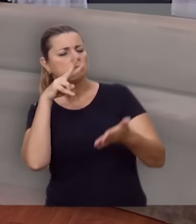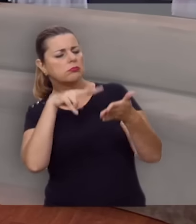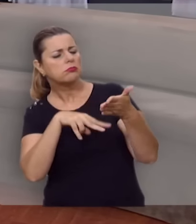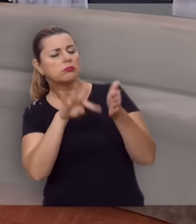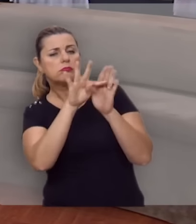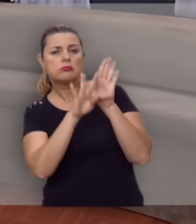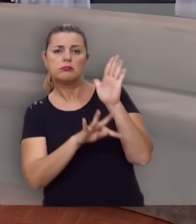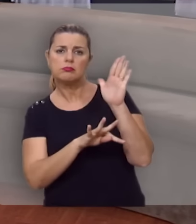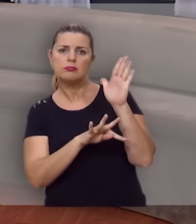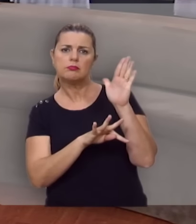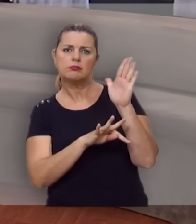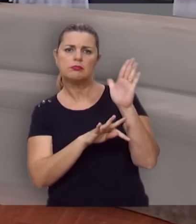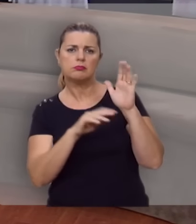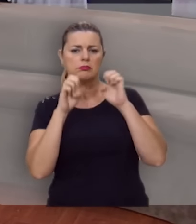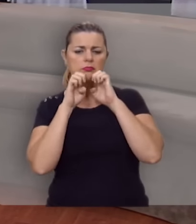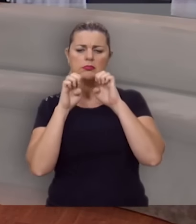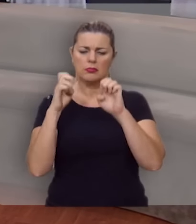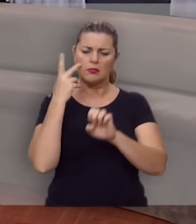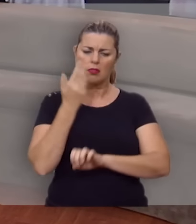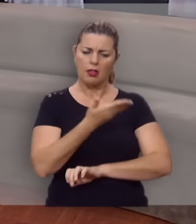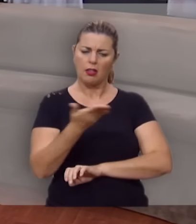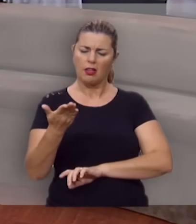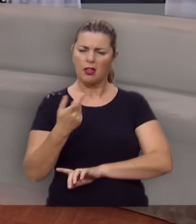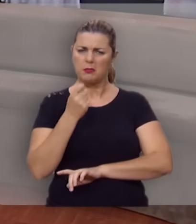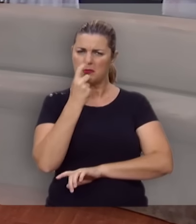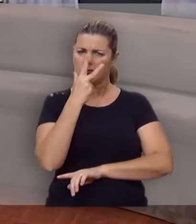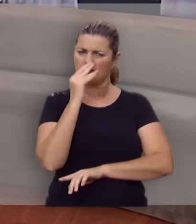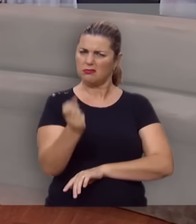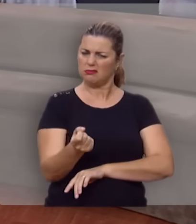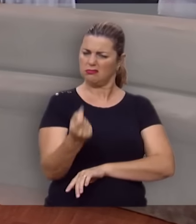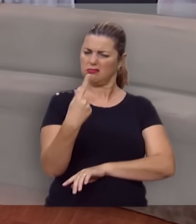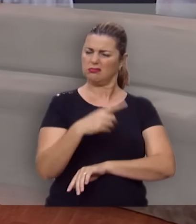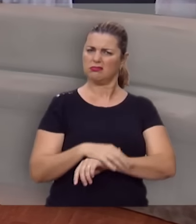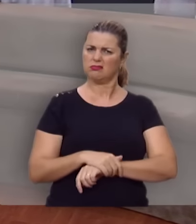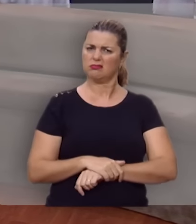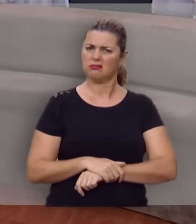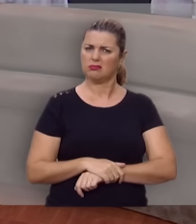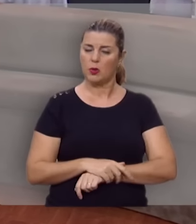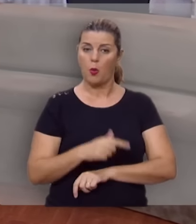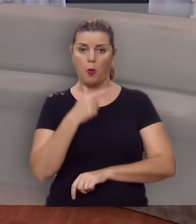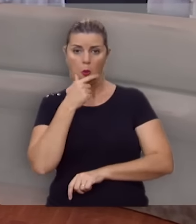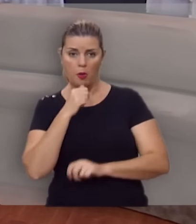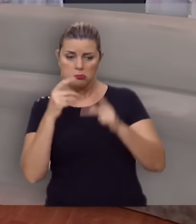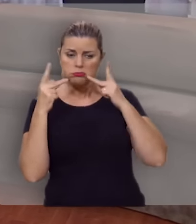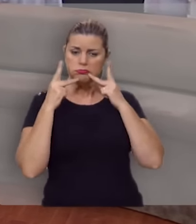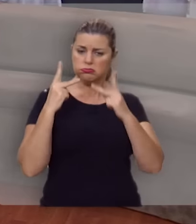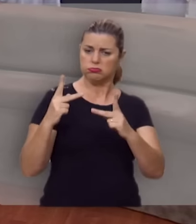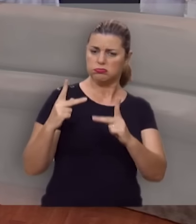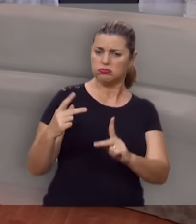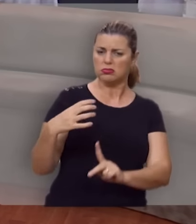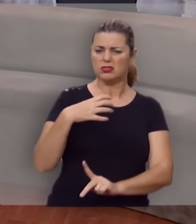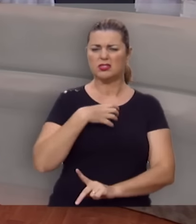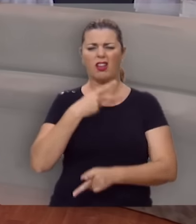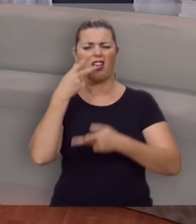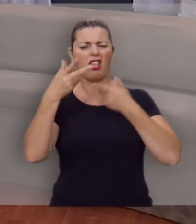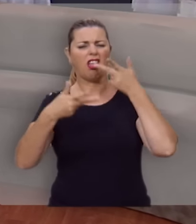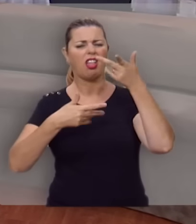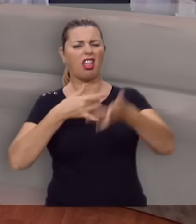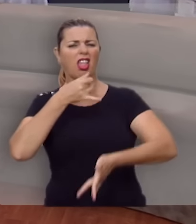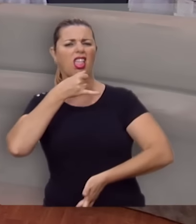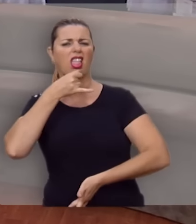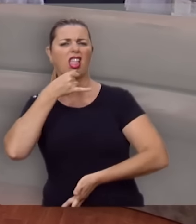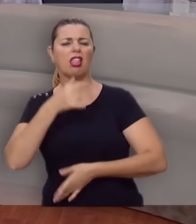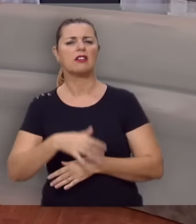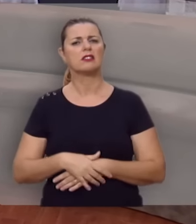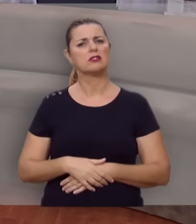olhamos o texto, o evangelho era para eles uma coisa estranha. O pregador era para eles um